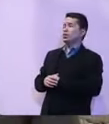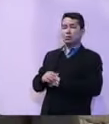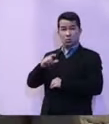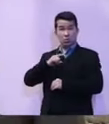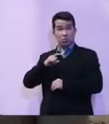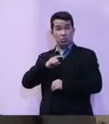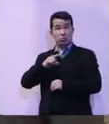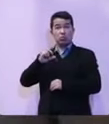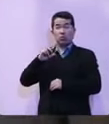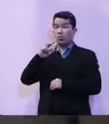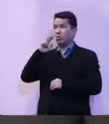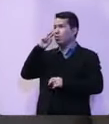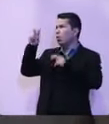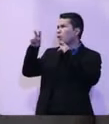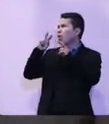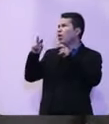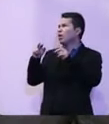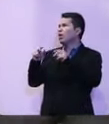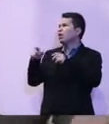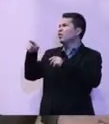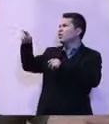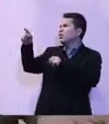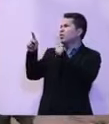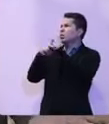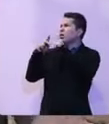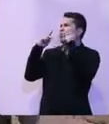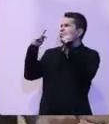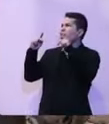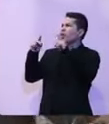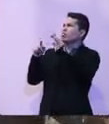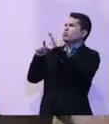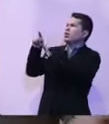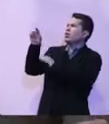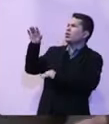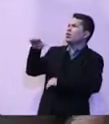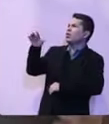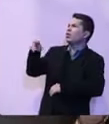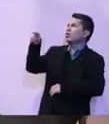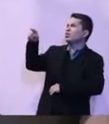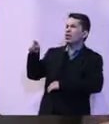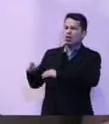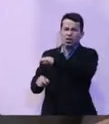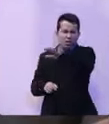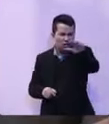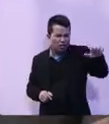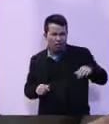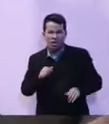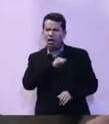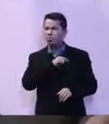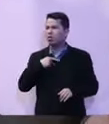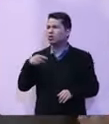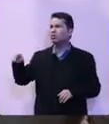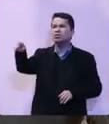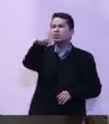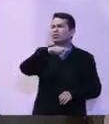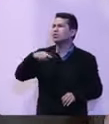ouviram isso, ficaram aflitos em seu coração e perguntaram a Pedro e aos outros